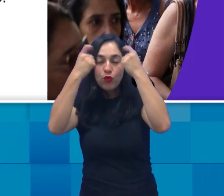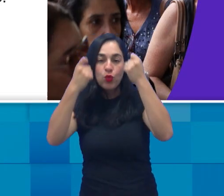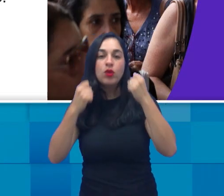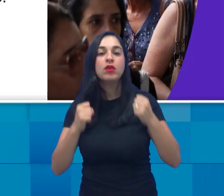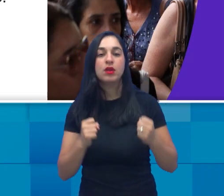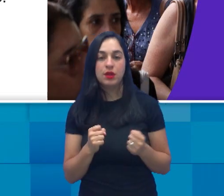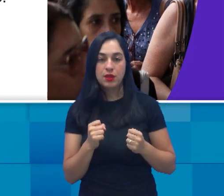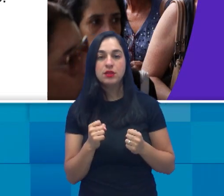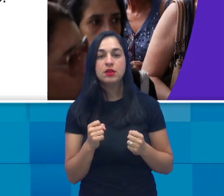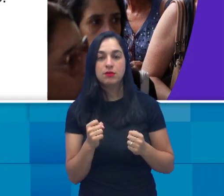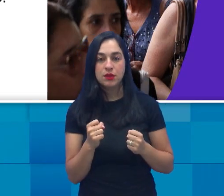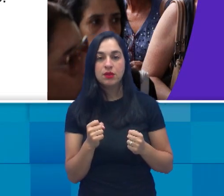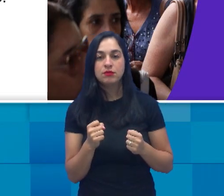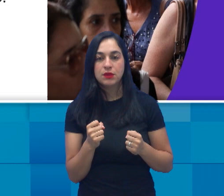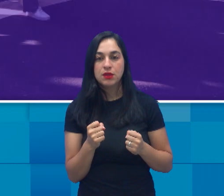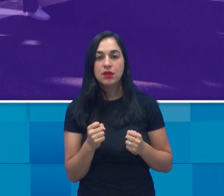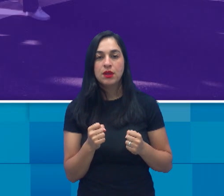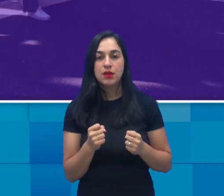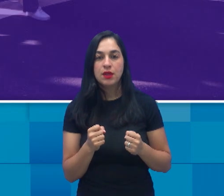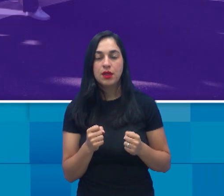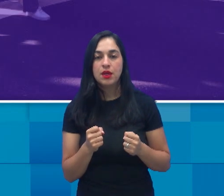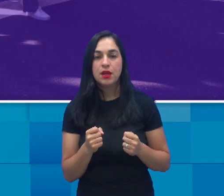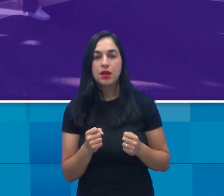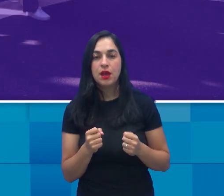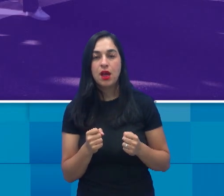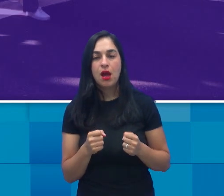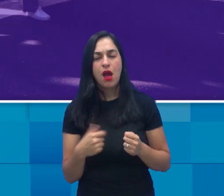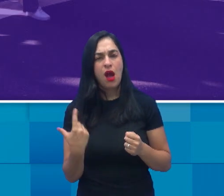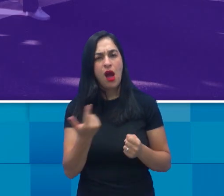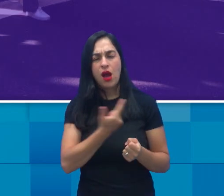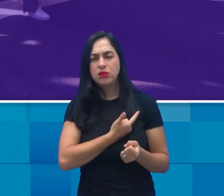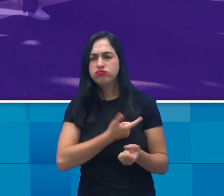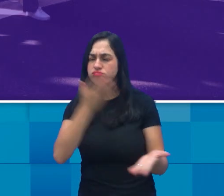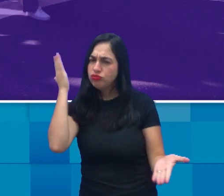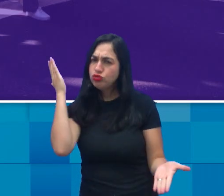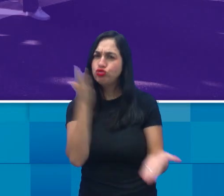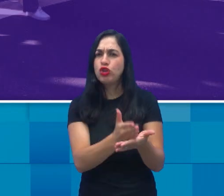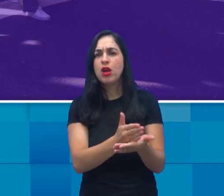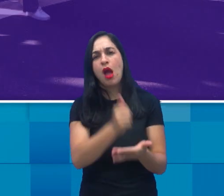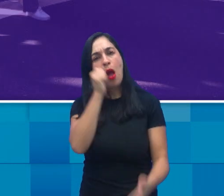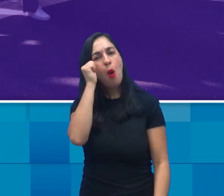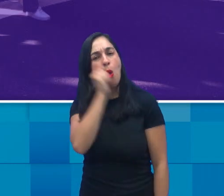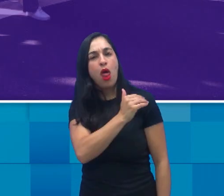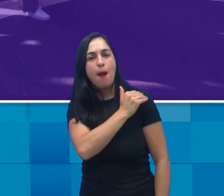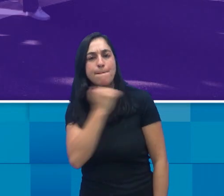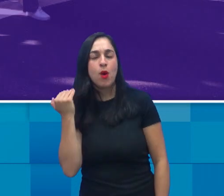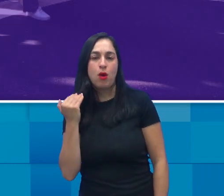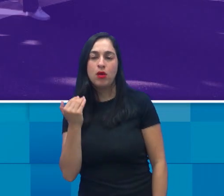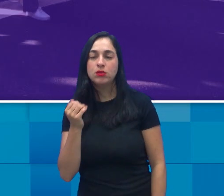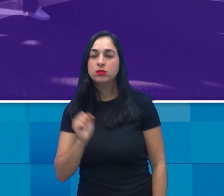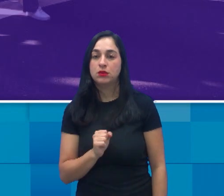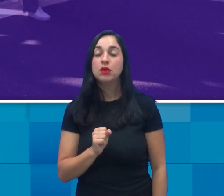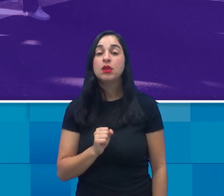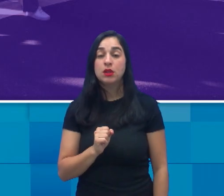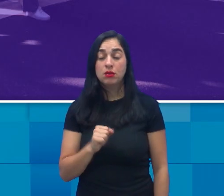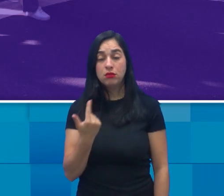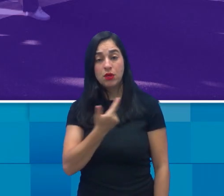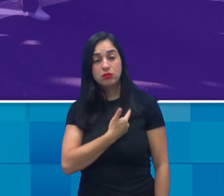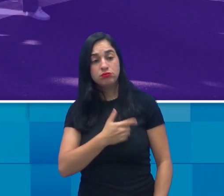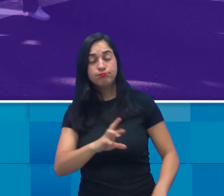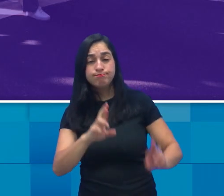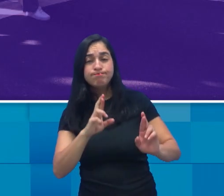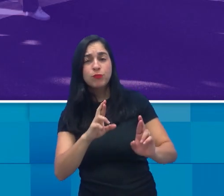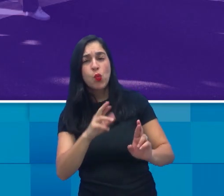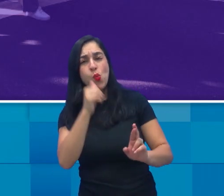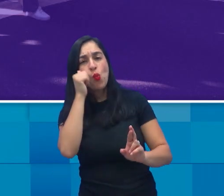que é muito triste. Chega de mulheres mortas. Pela vida das mulheres, por